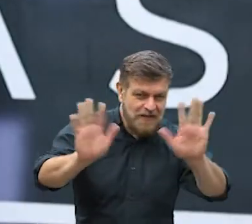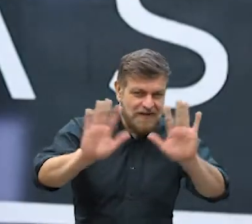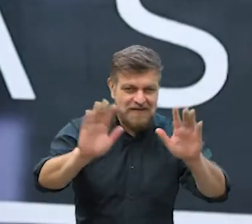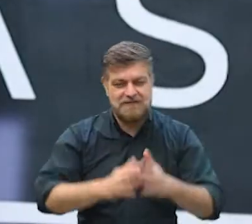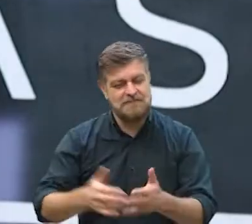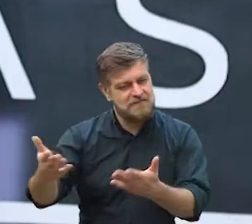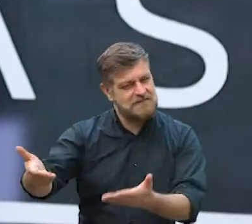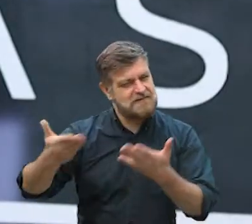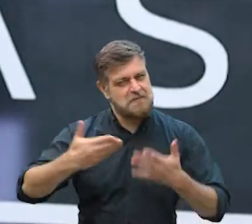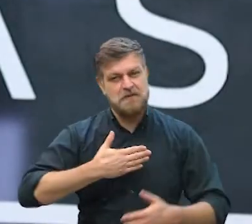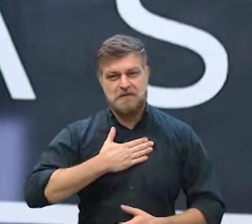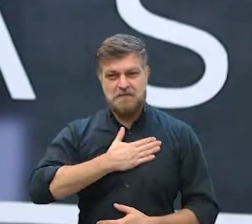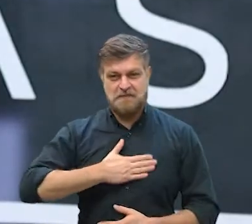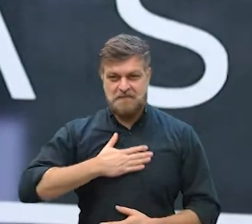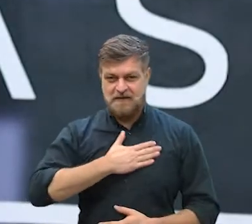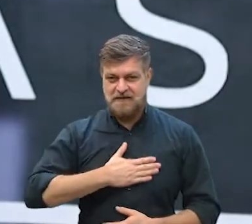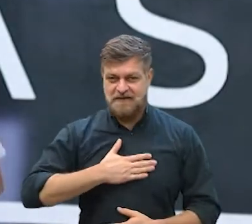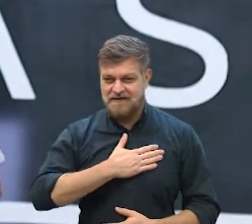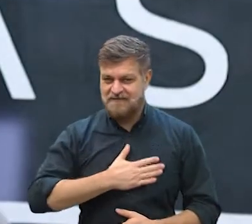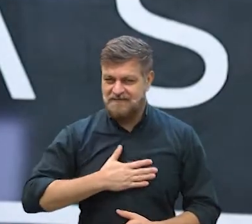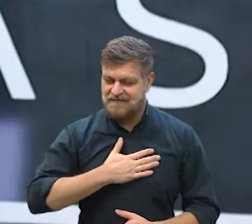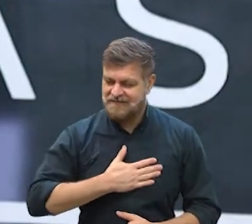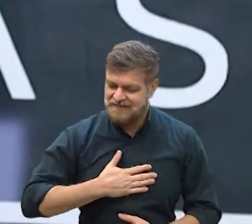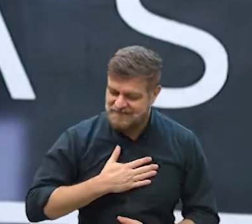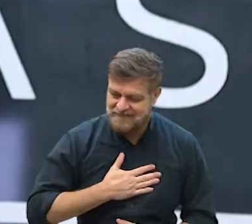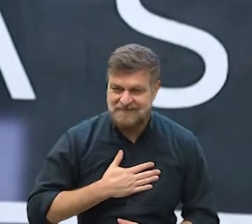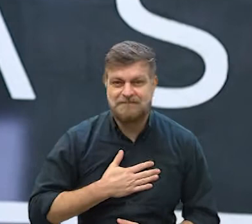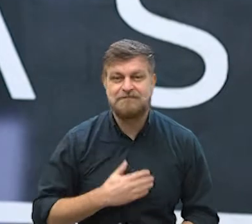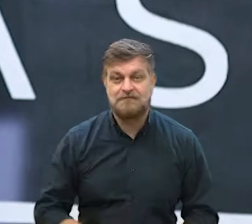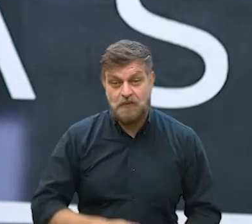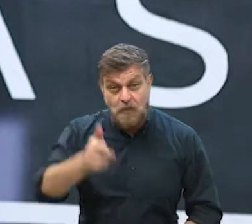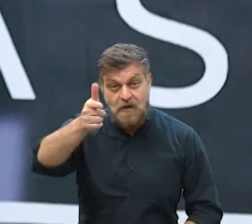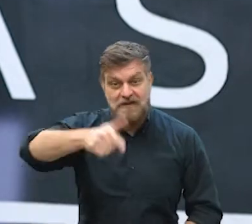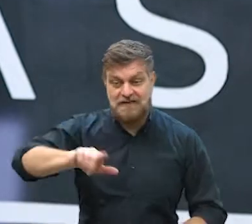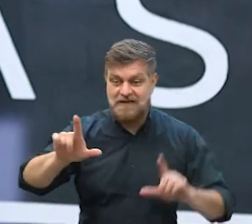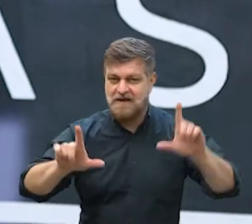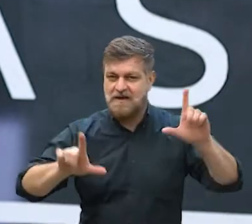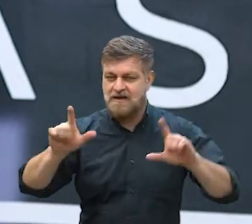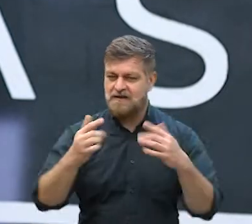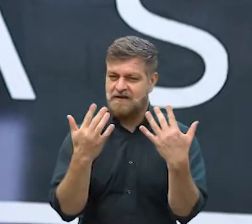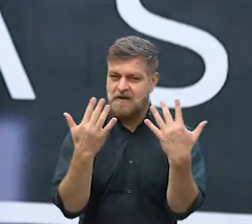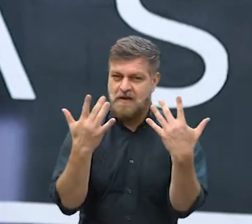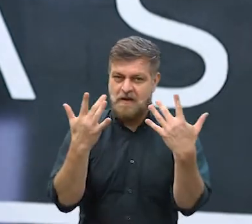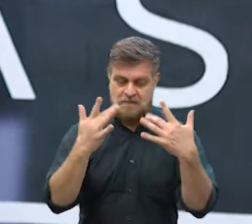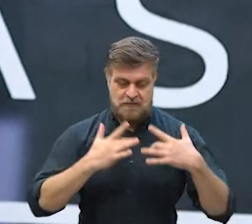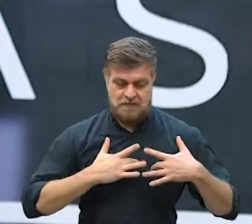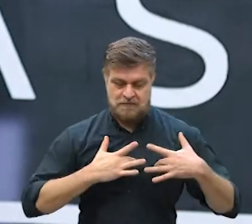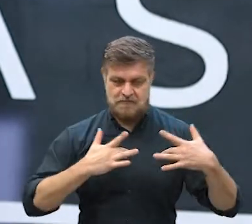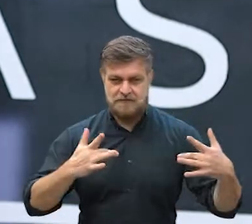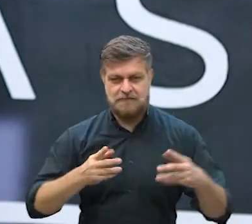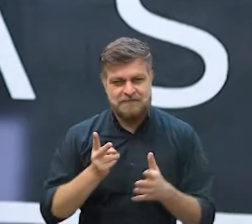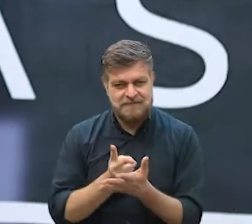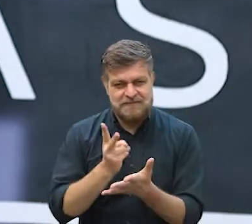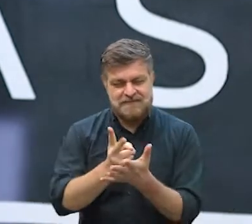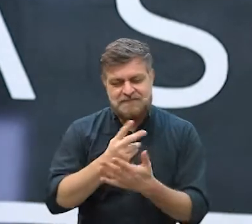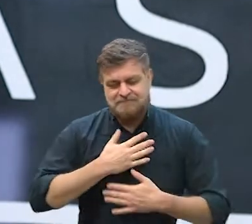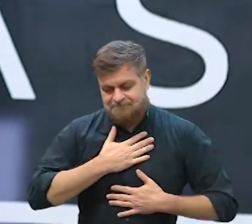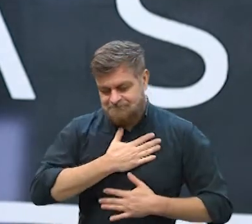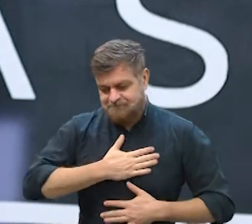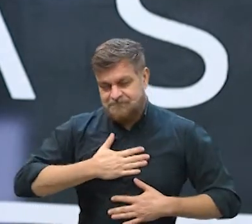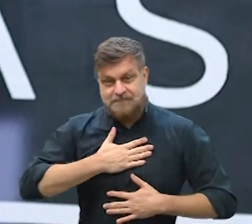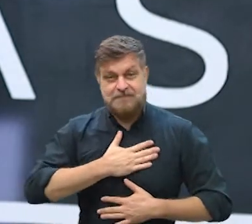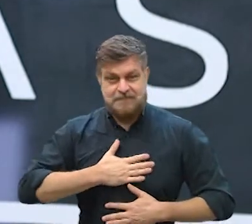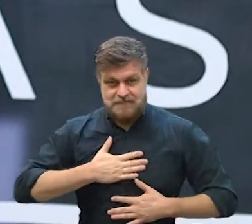Olá, seja muito bem-vindo, muito bem-vinda a mais uma edição do Mão Solidária. Sempre um grande prazer, uma